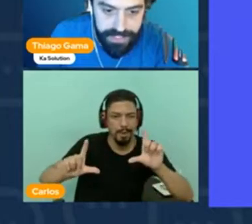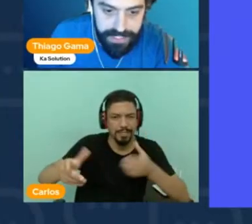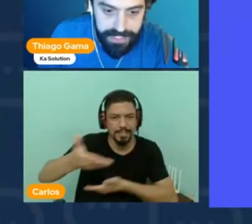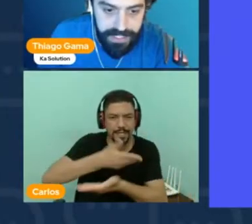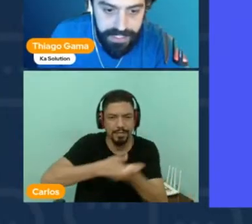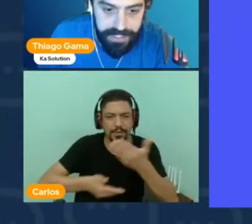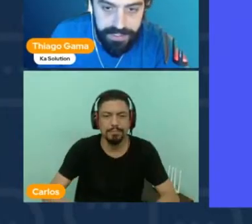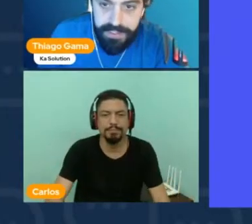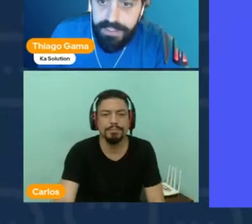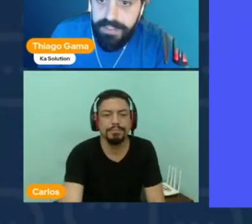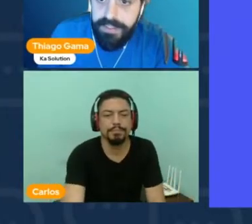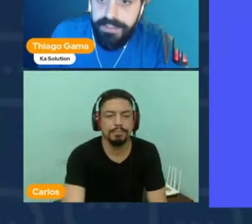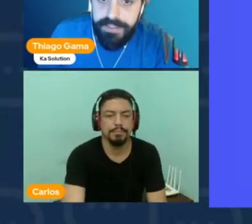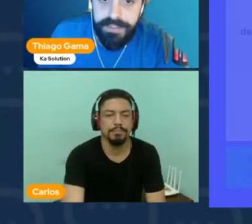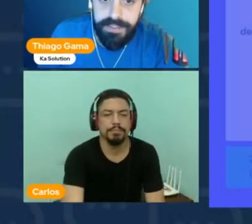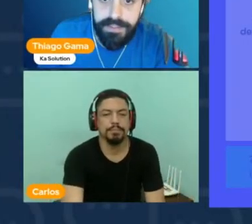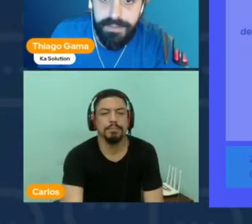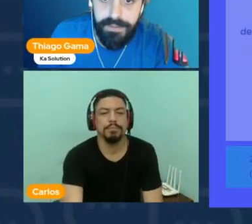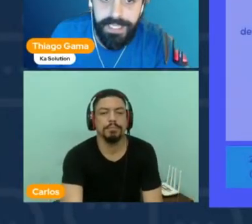com a tela aqui.